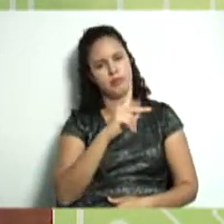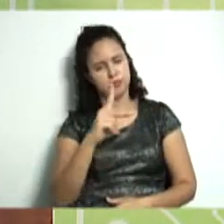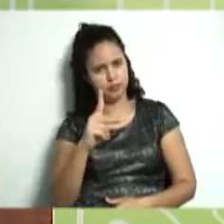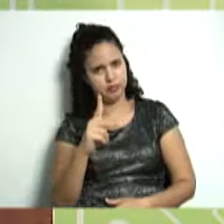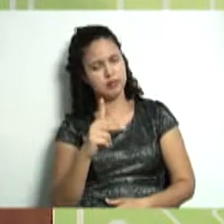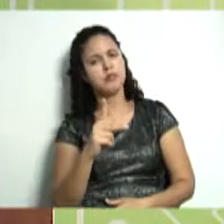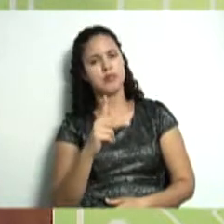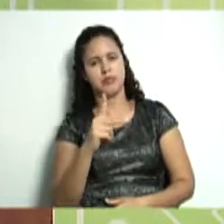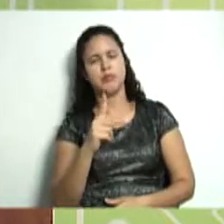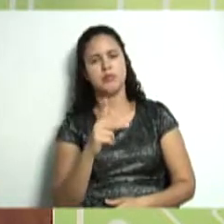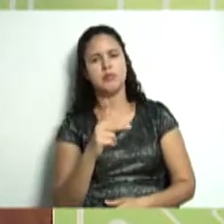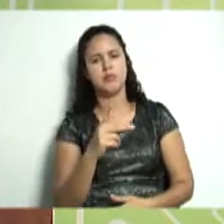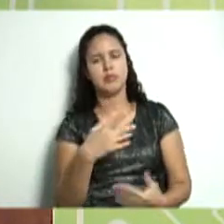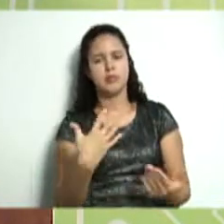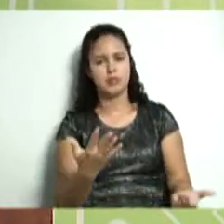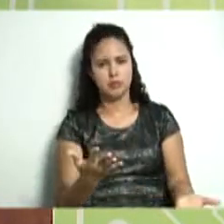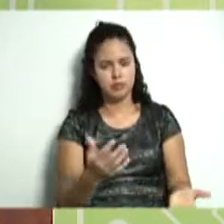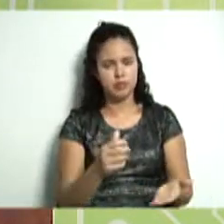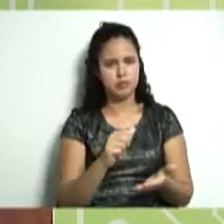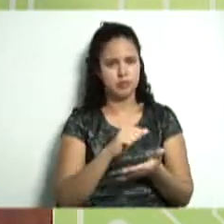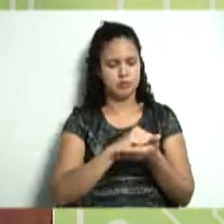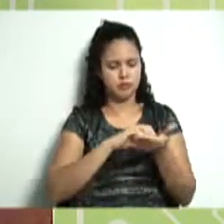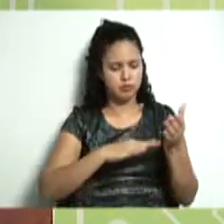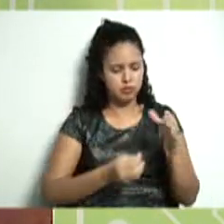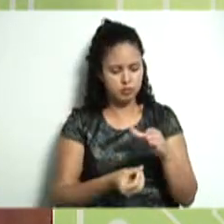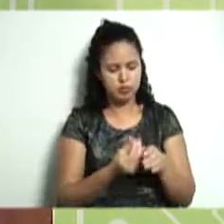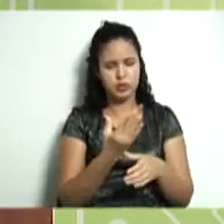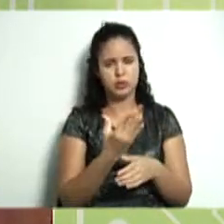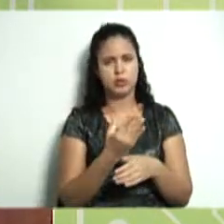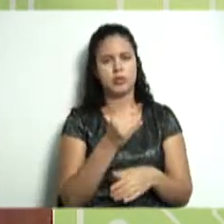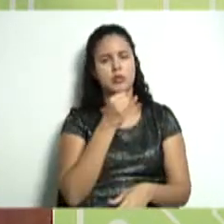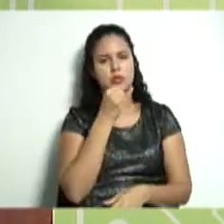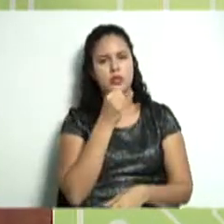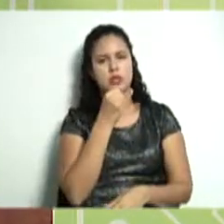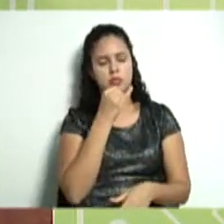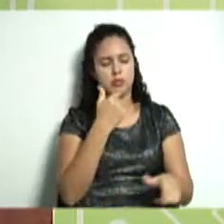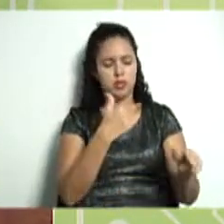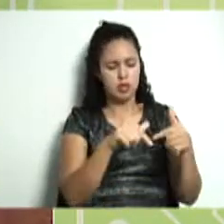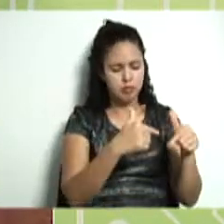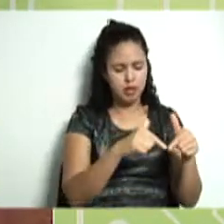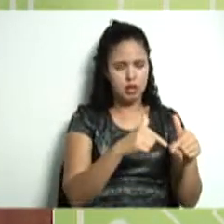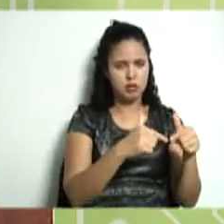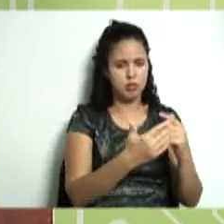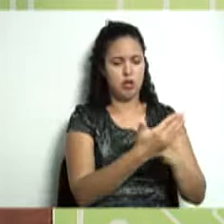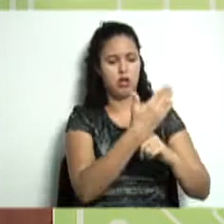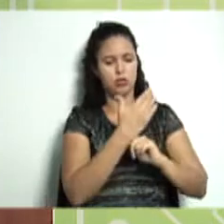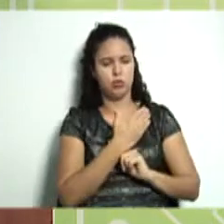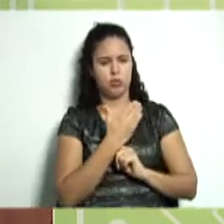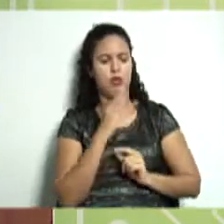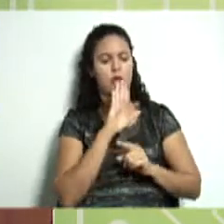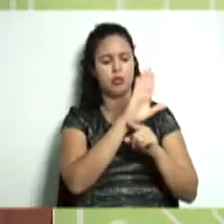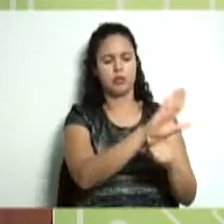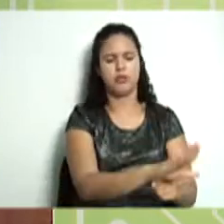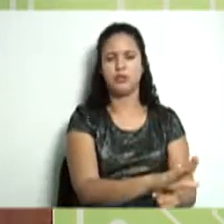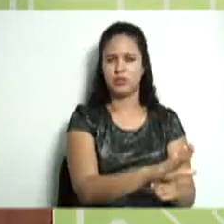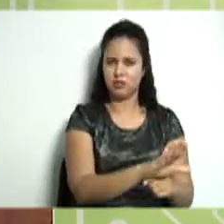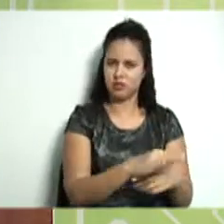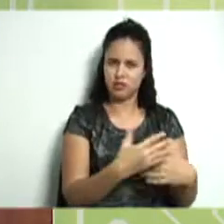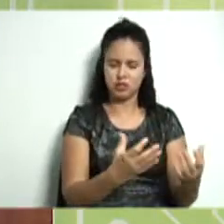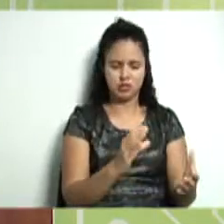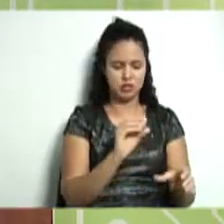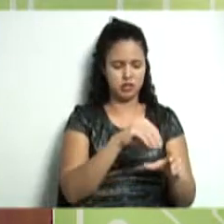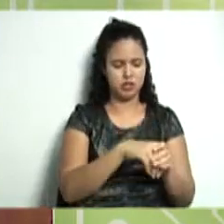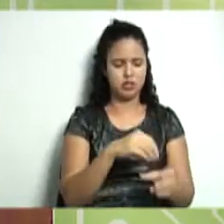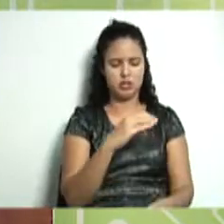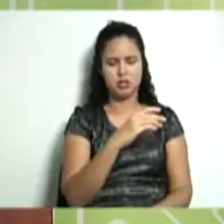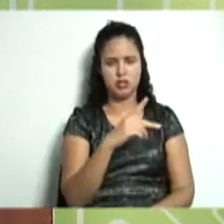faço consumo quando eu produzo serviços e renda para mim mesmo, e usuário, porque